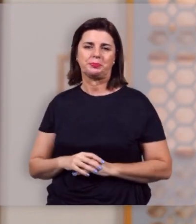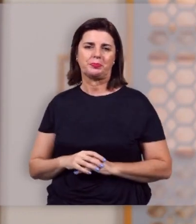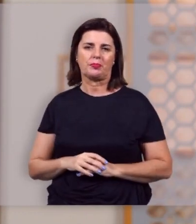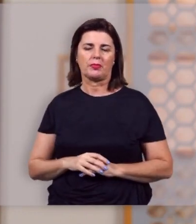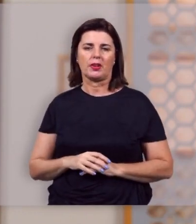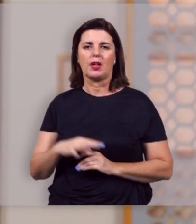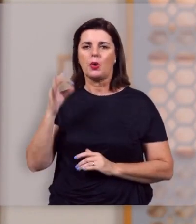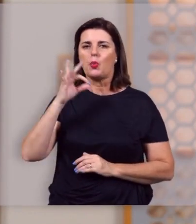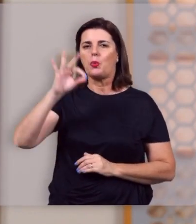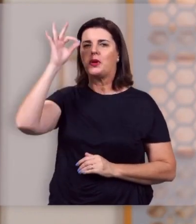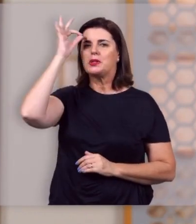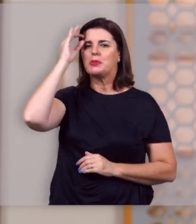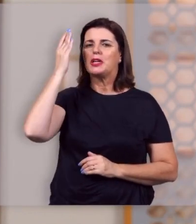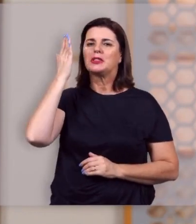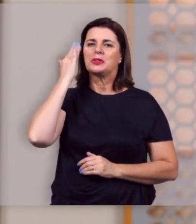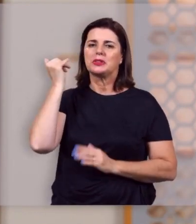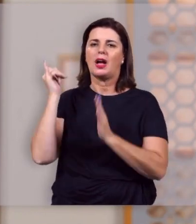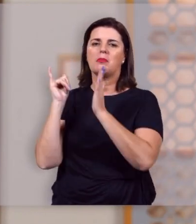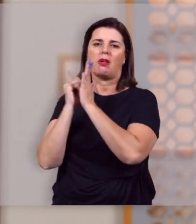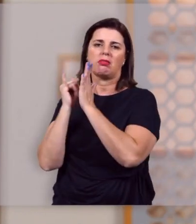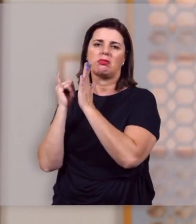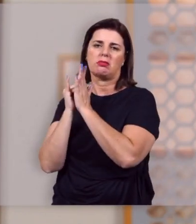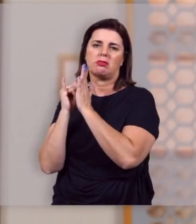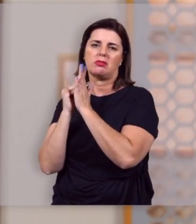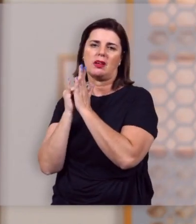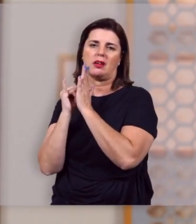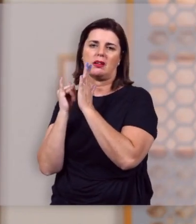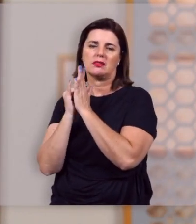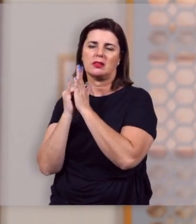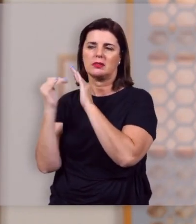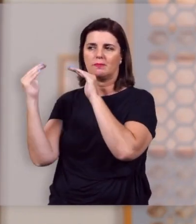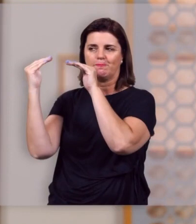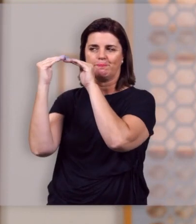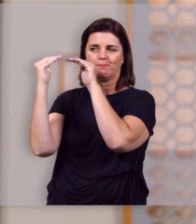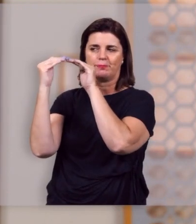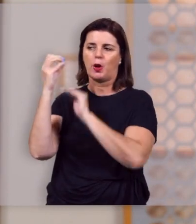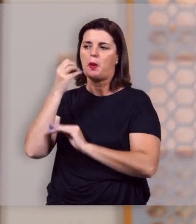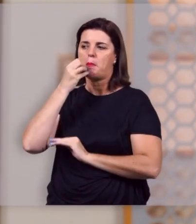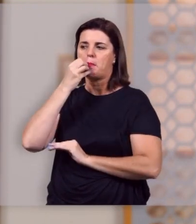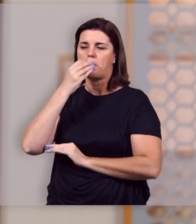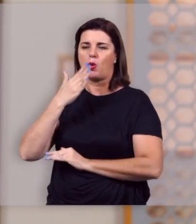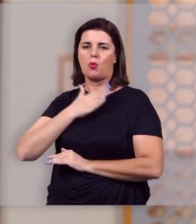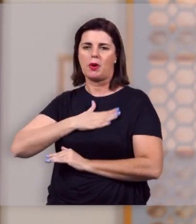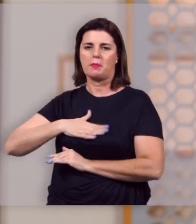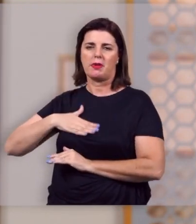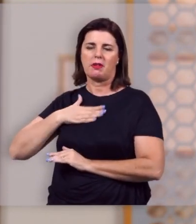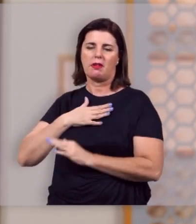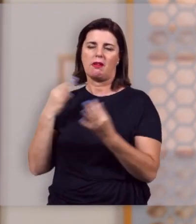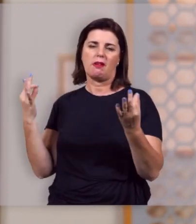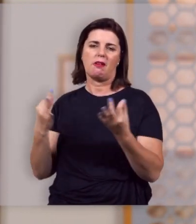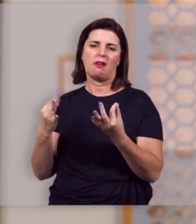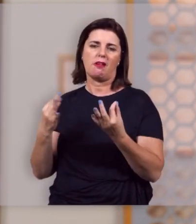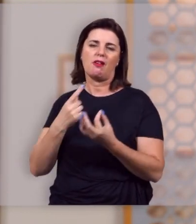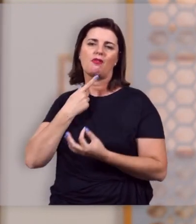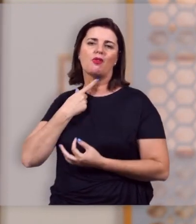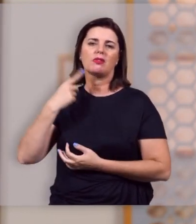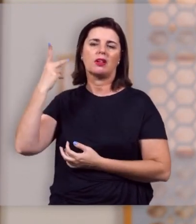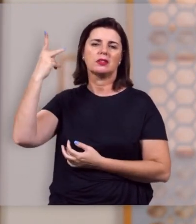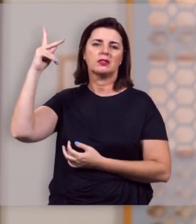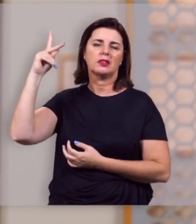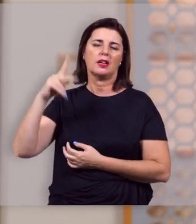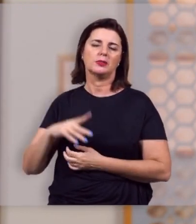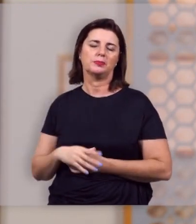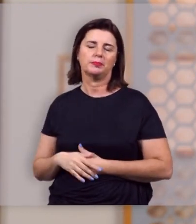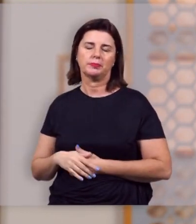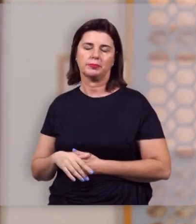você. Ele sempre intercede por nós, alinhado com a boa, agradável e